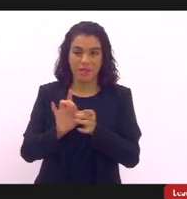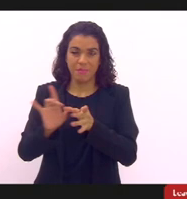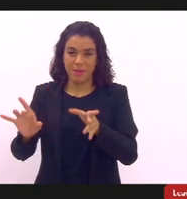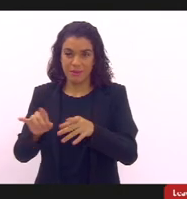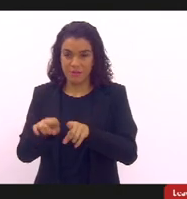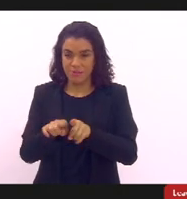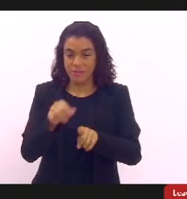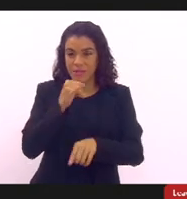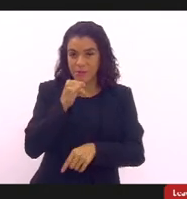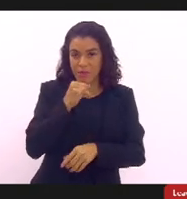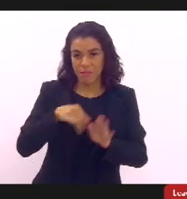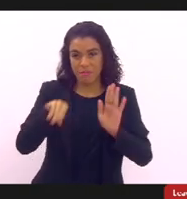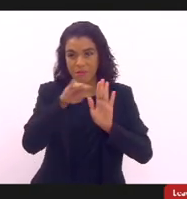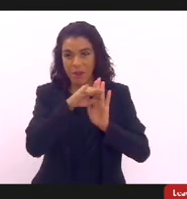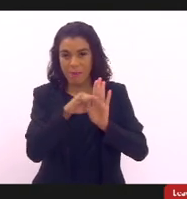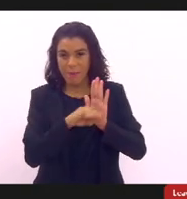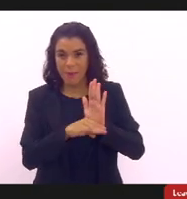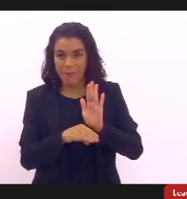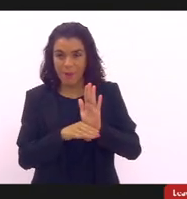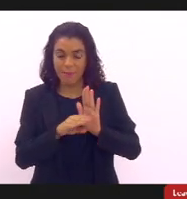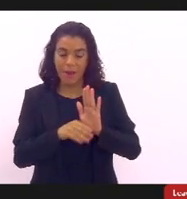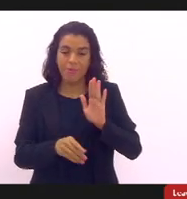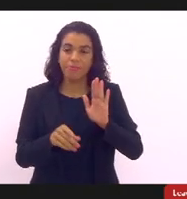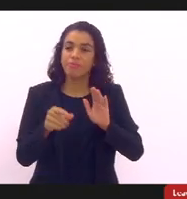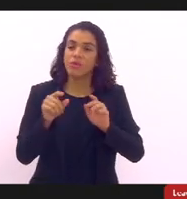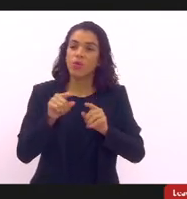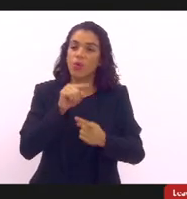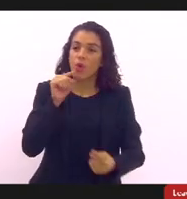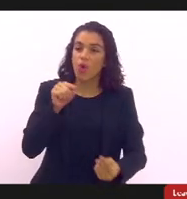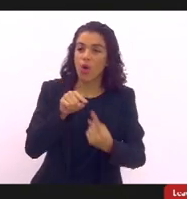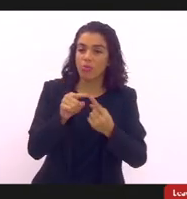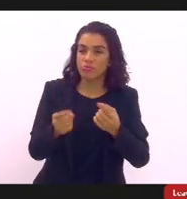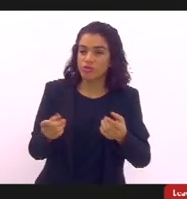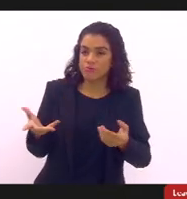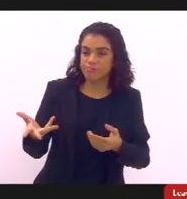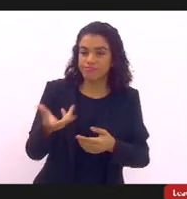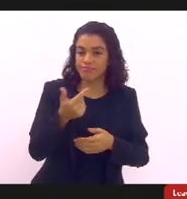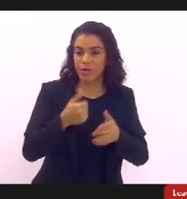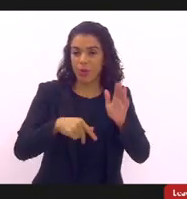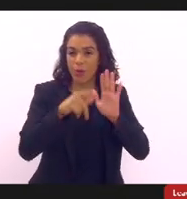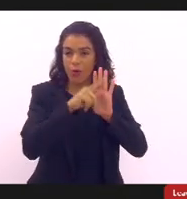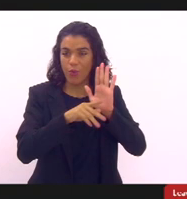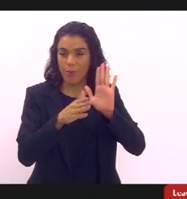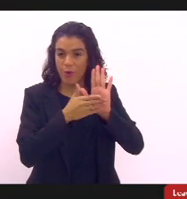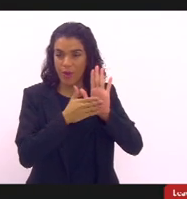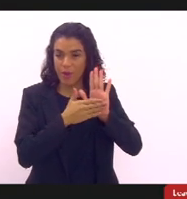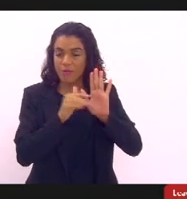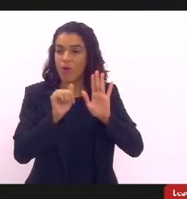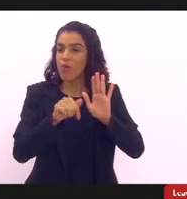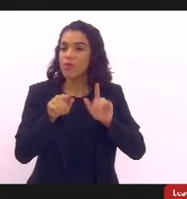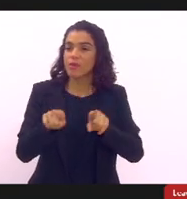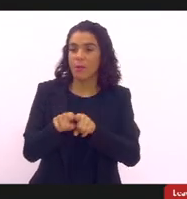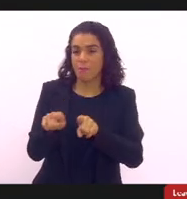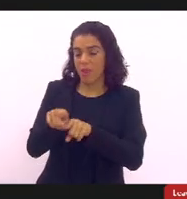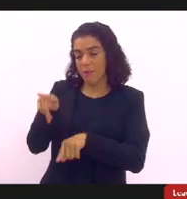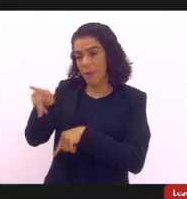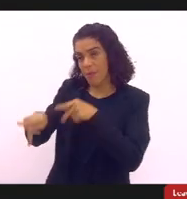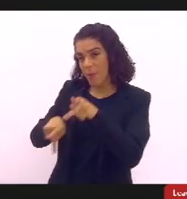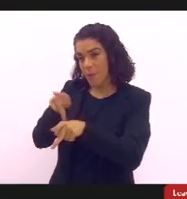de cuidado para o programa de controle da tuberculose, a gente está falando também para a